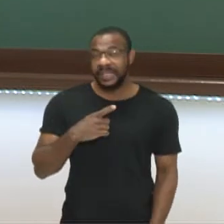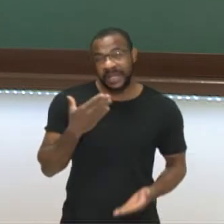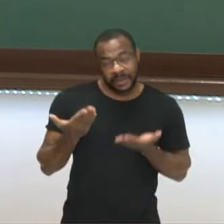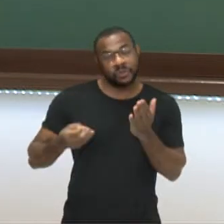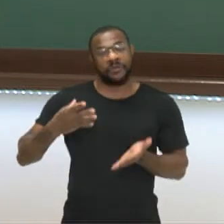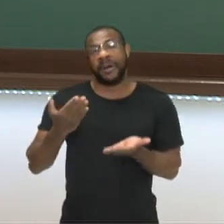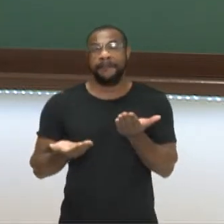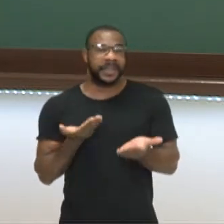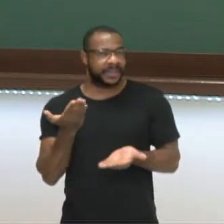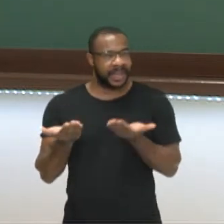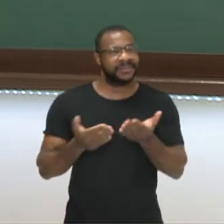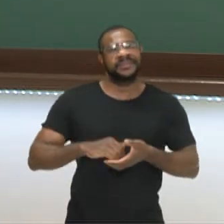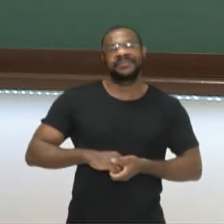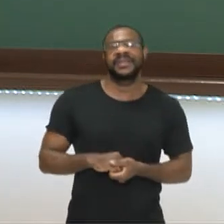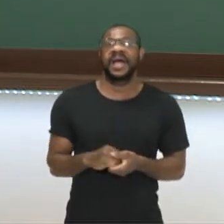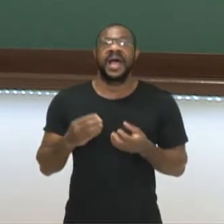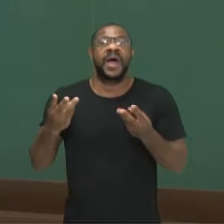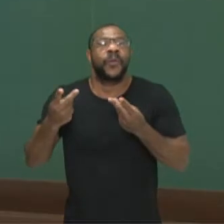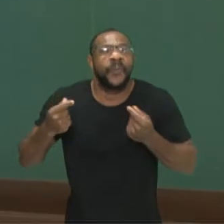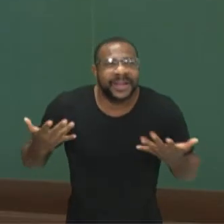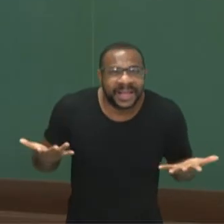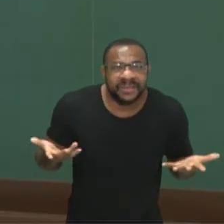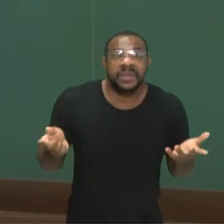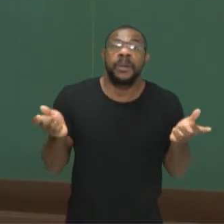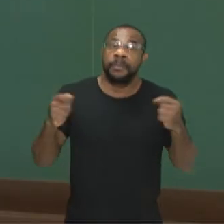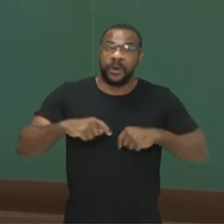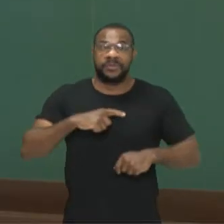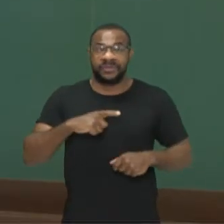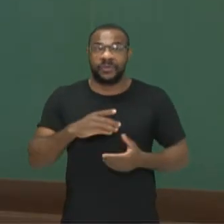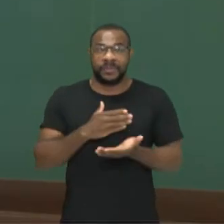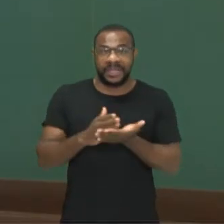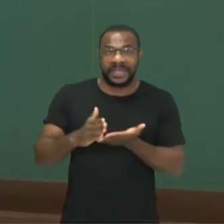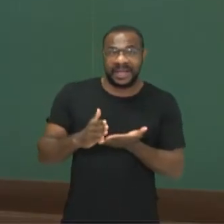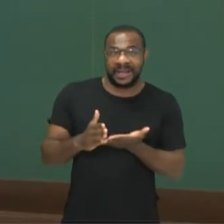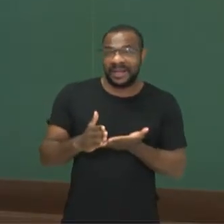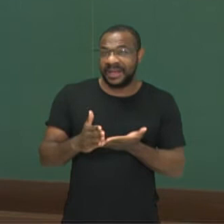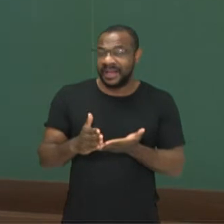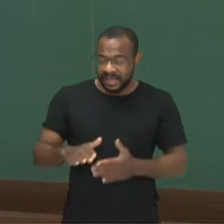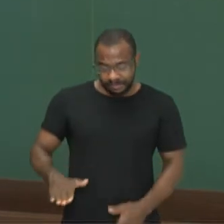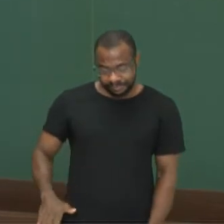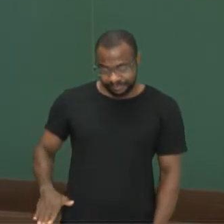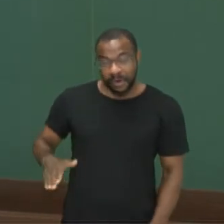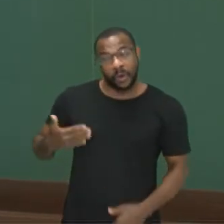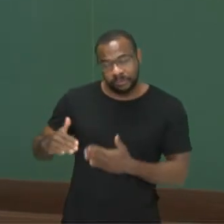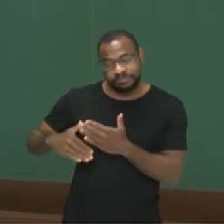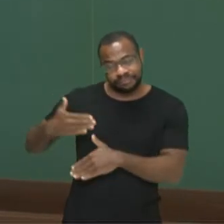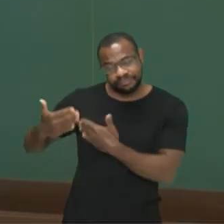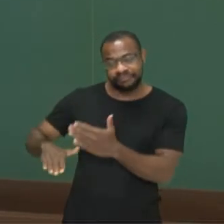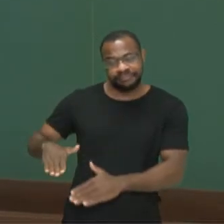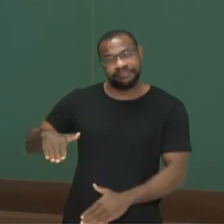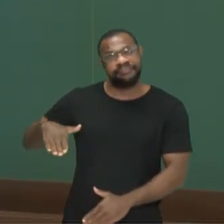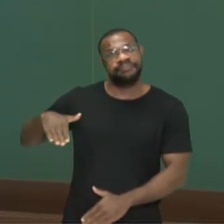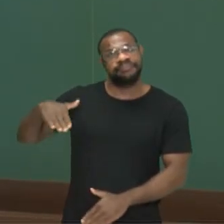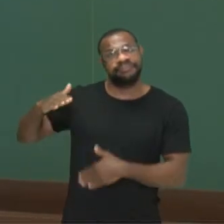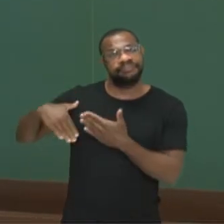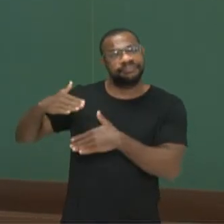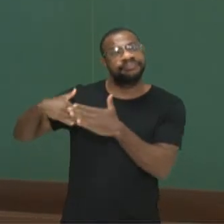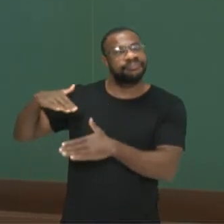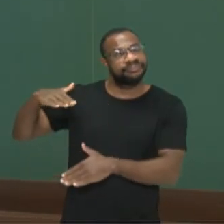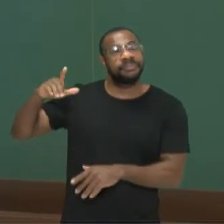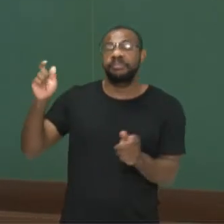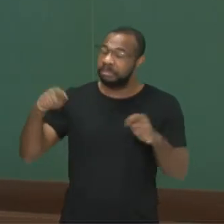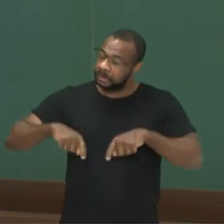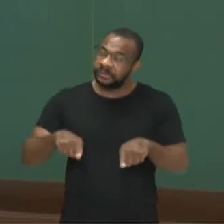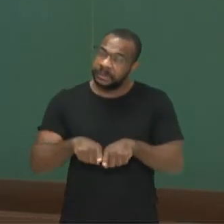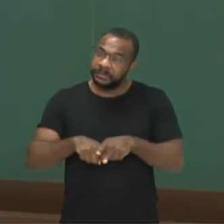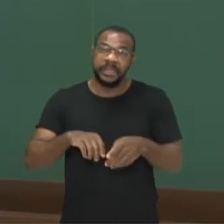vida. Qualidades e habilidades podem vir de berço ou serem desenvolvidas ao longo da sua existência. Em